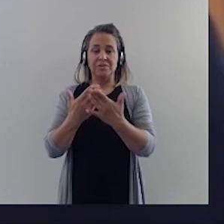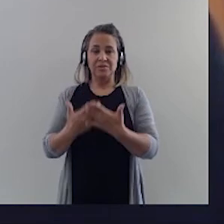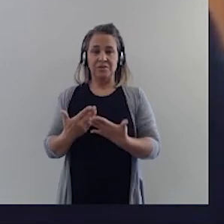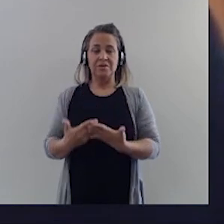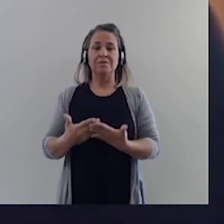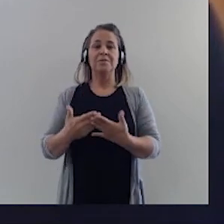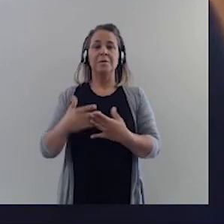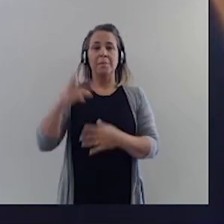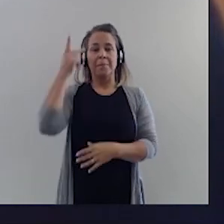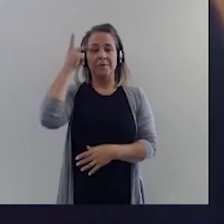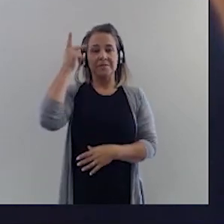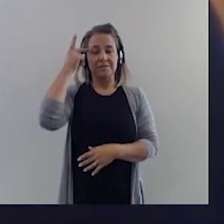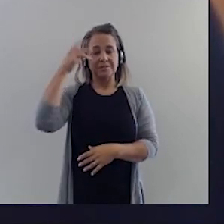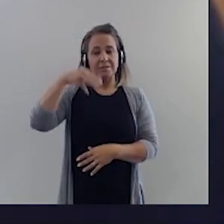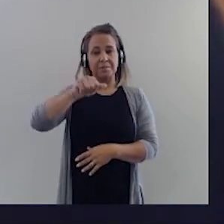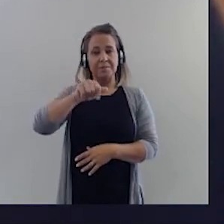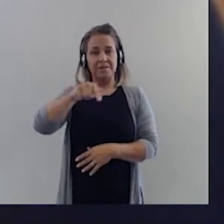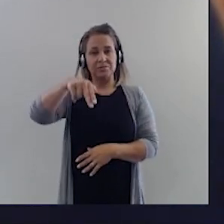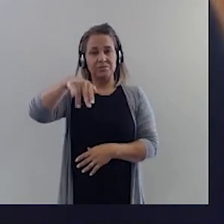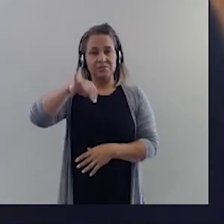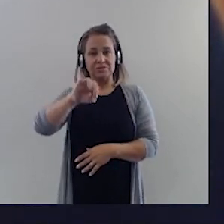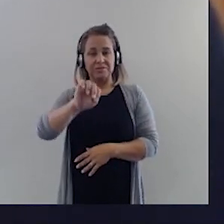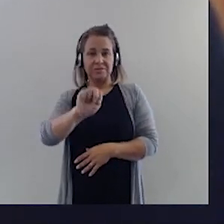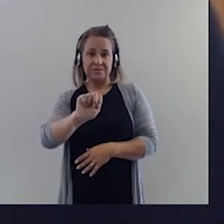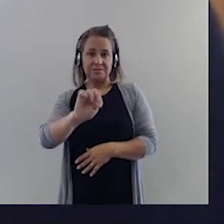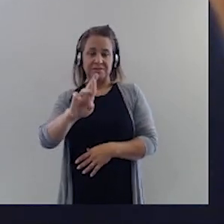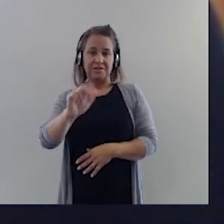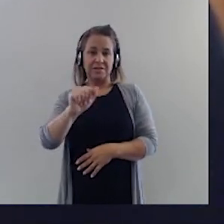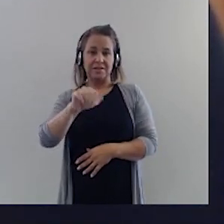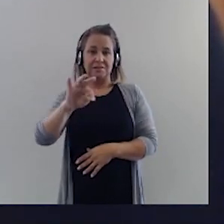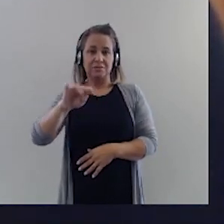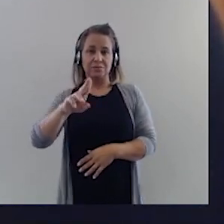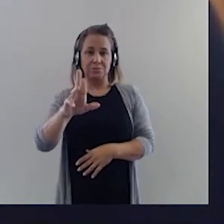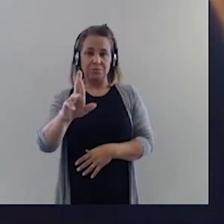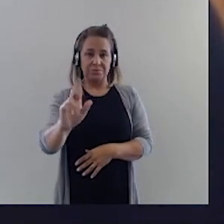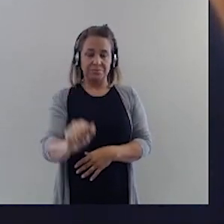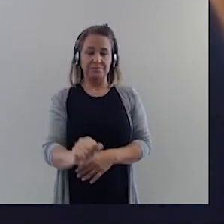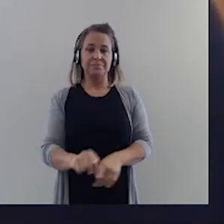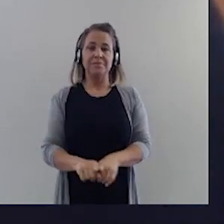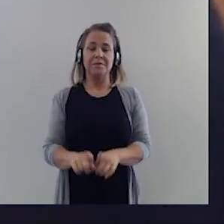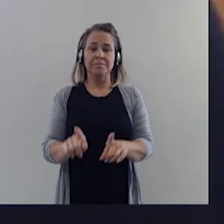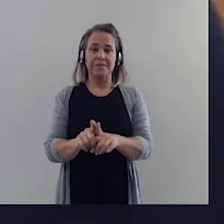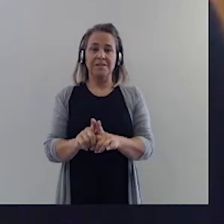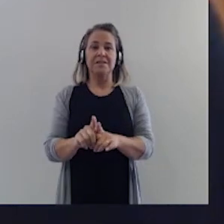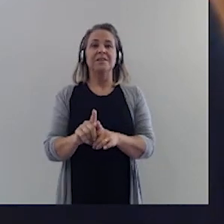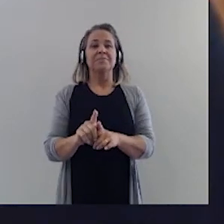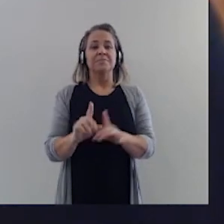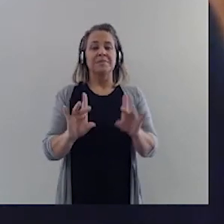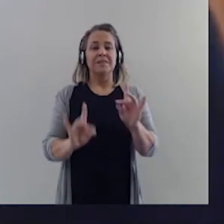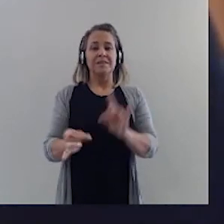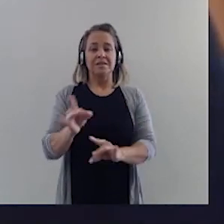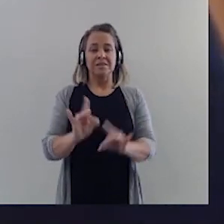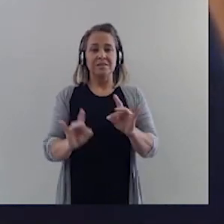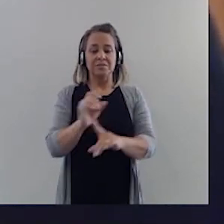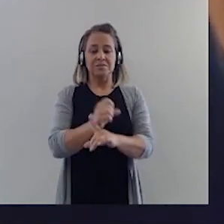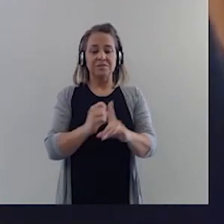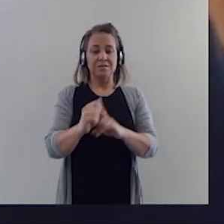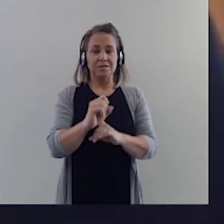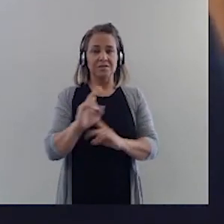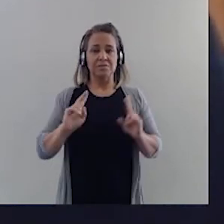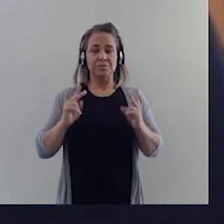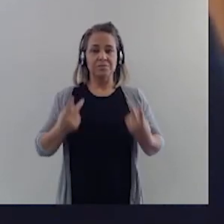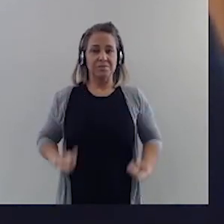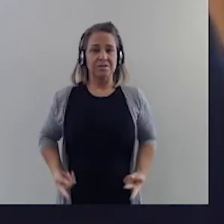da Magistratura, doutor honoris causa em Ciências Sociais e Humanas, professor honoris causa da